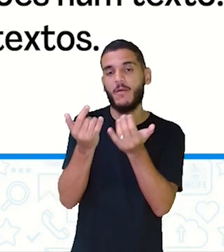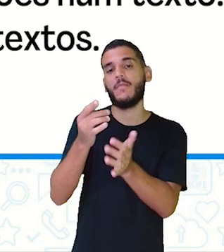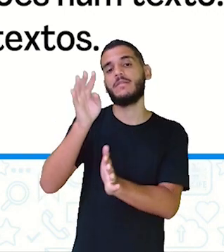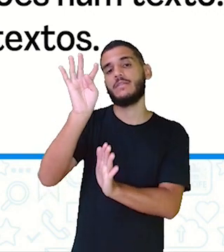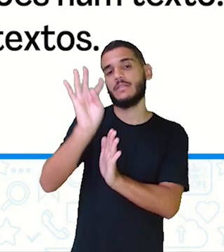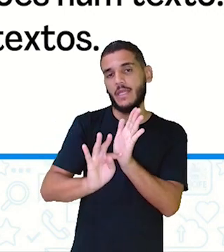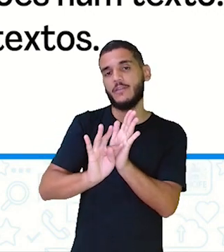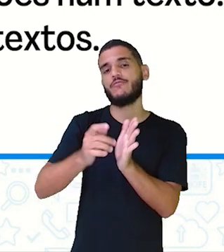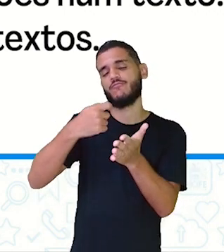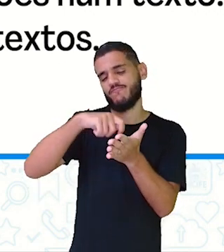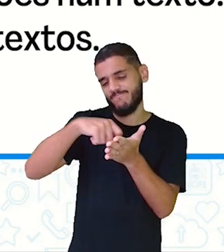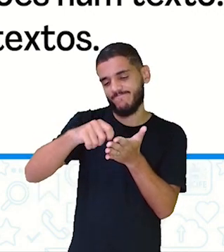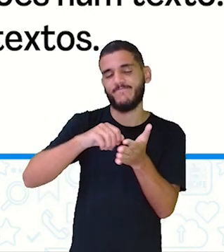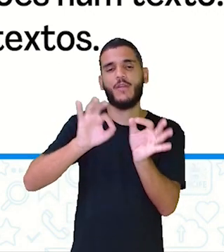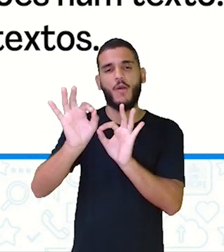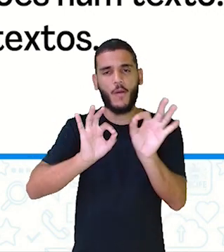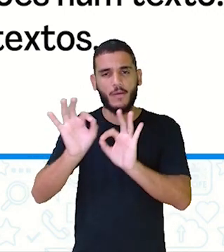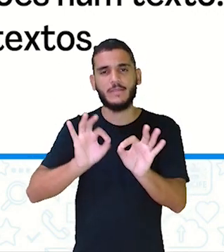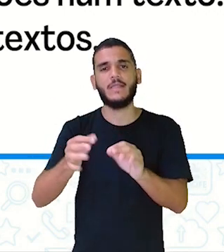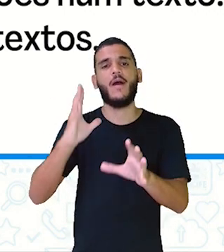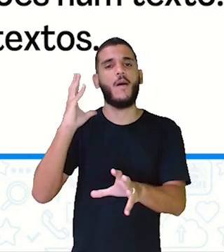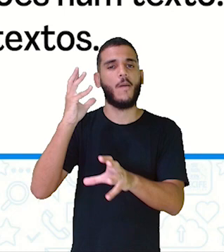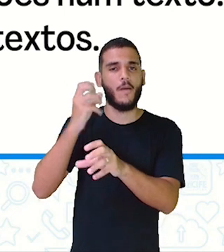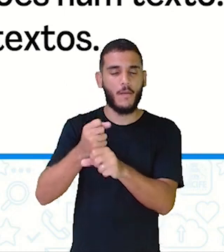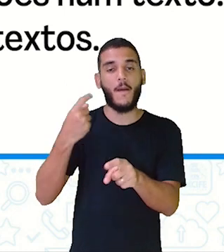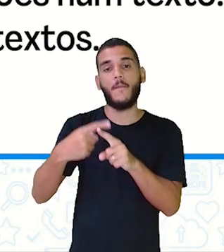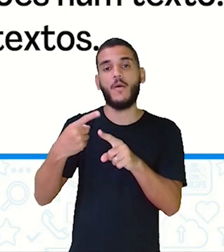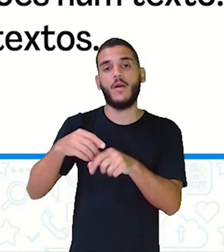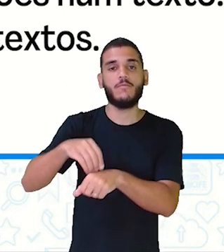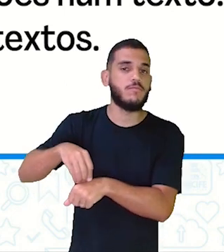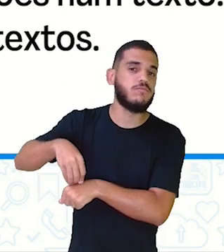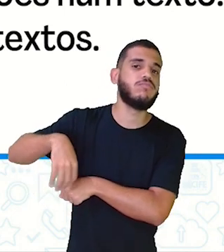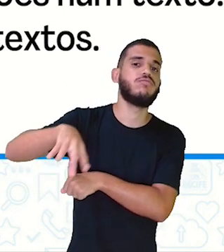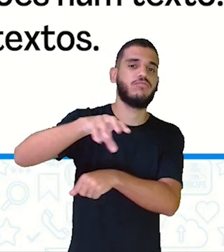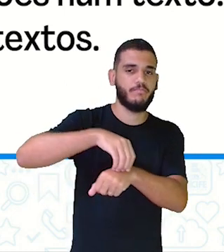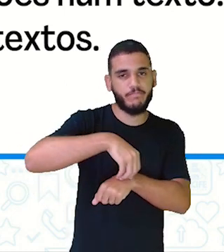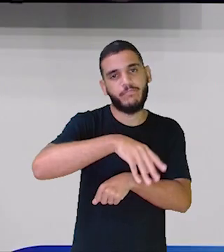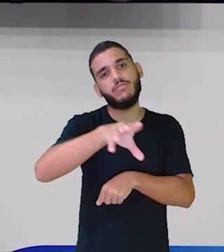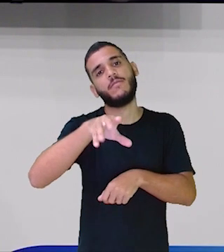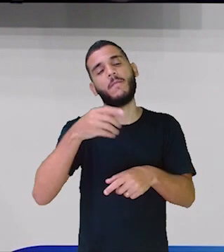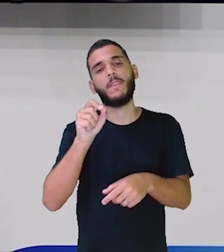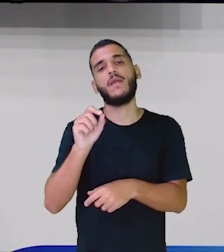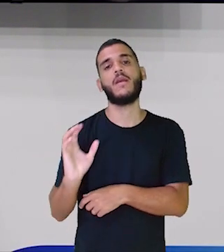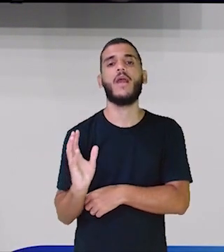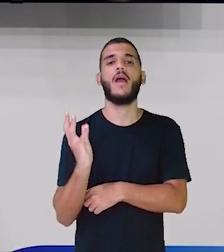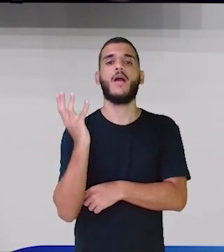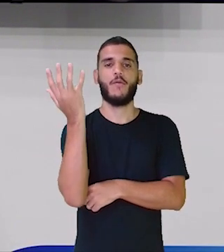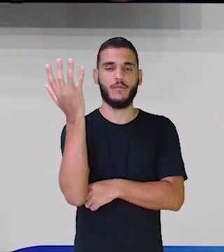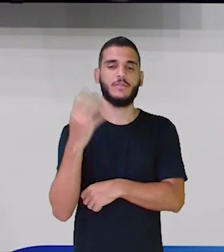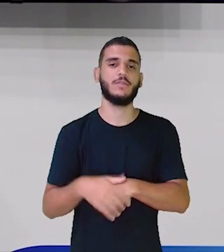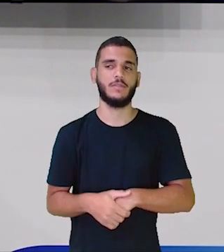correção e revisão, porque ele vai transmitir o que foi que aconteceu